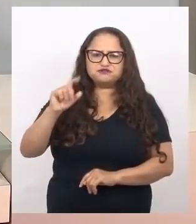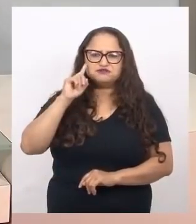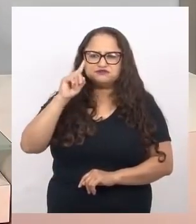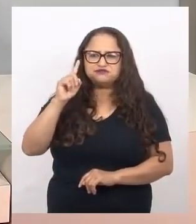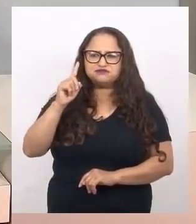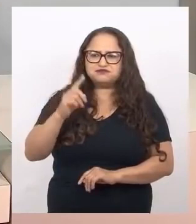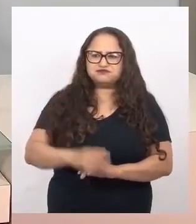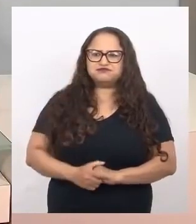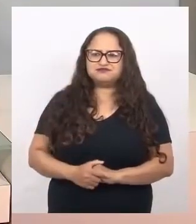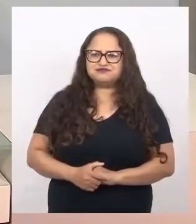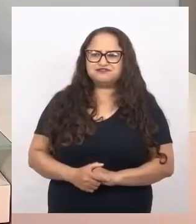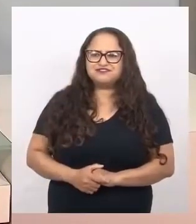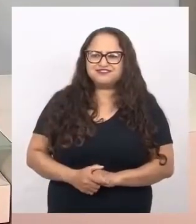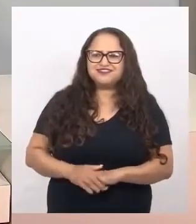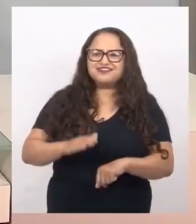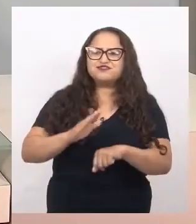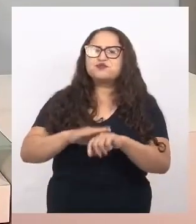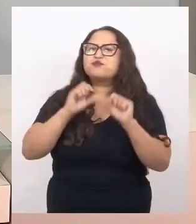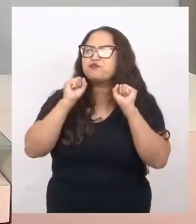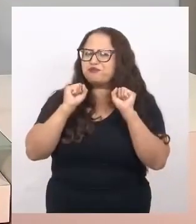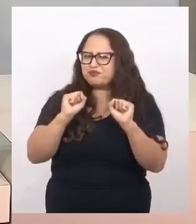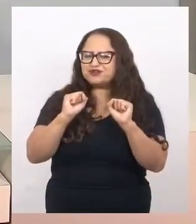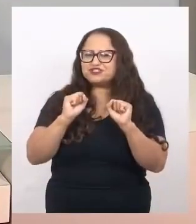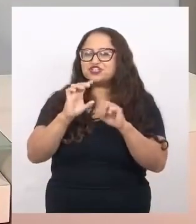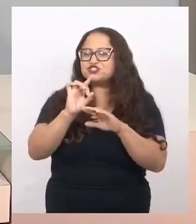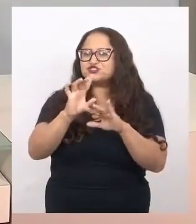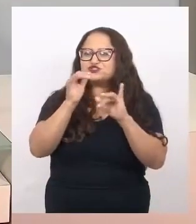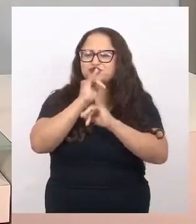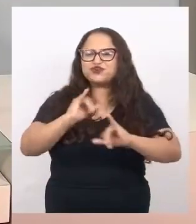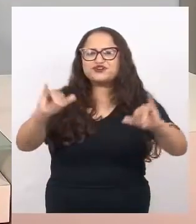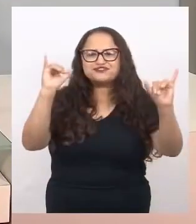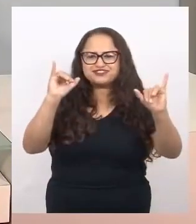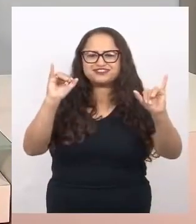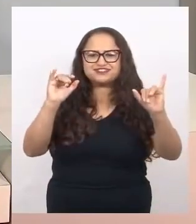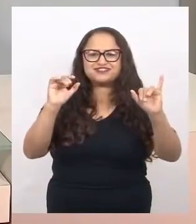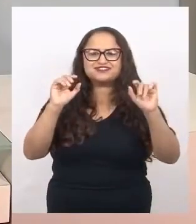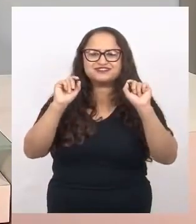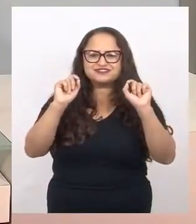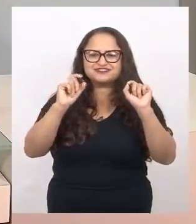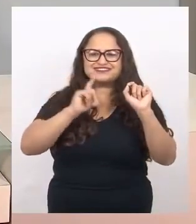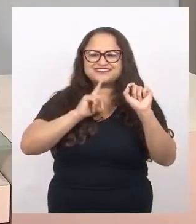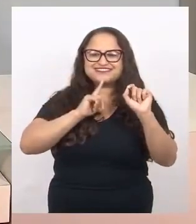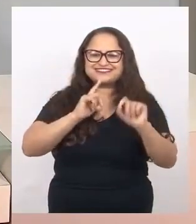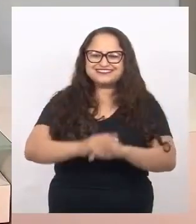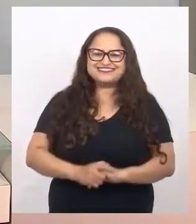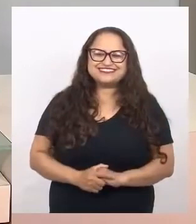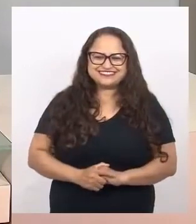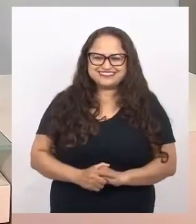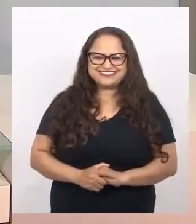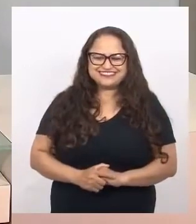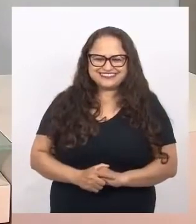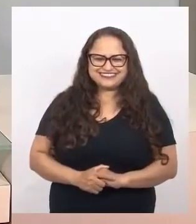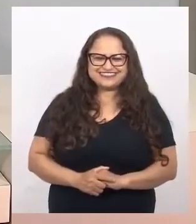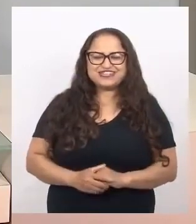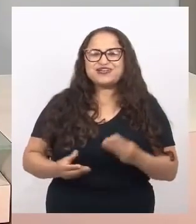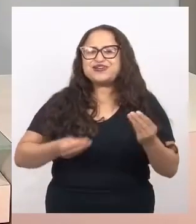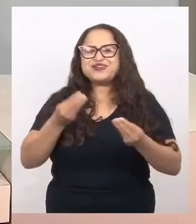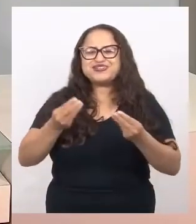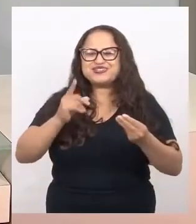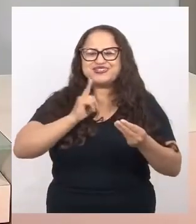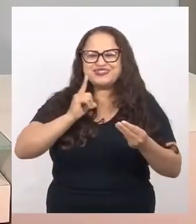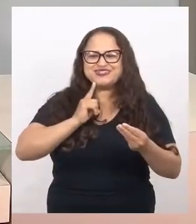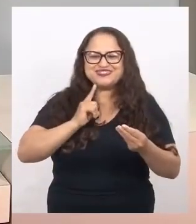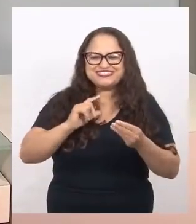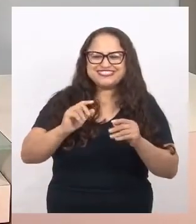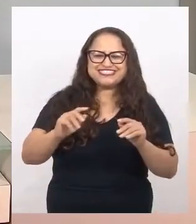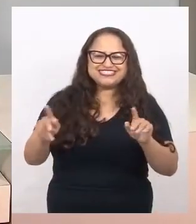30? Pode, tá bom? Aí é só avisar os professores para que eles não manifestem interesse, porque senão ele vai estar com uma atribuição e uma manifestação de interesse, tá? Essa é